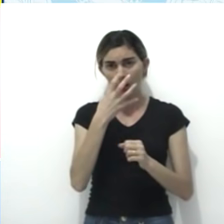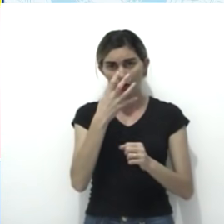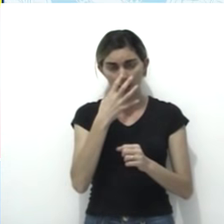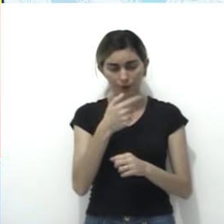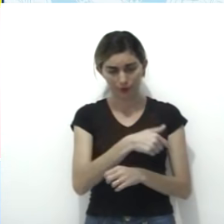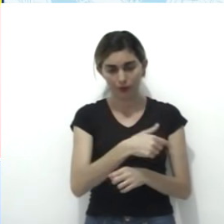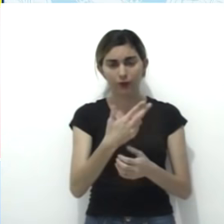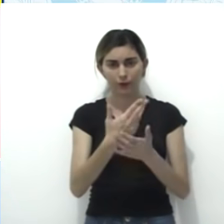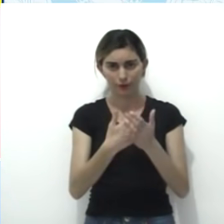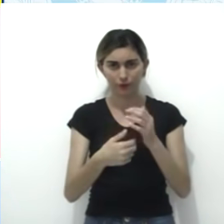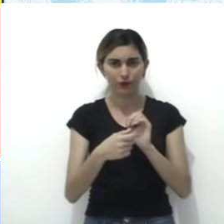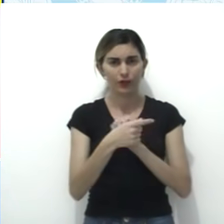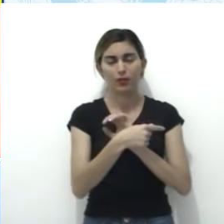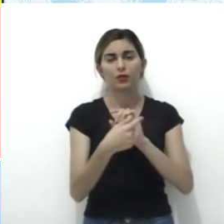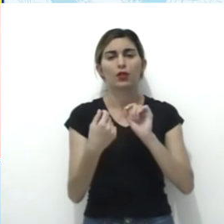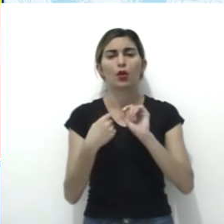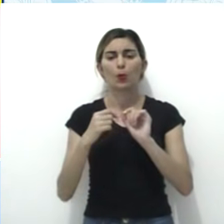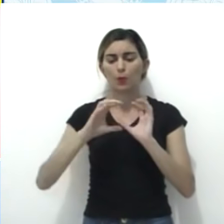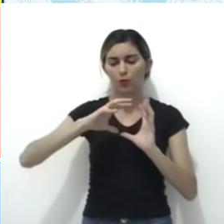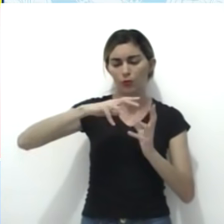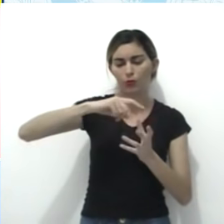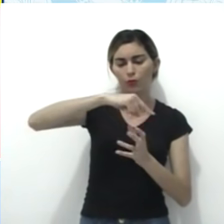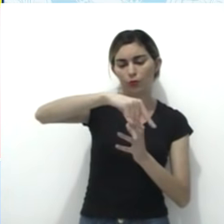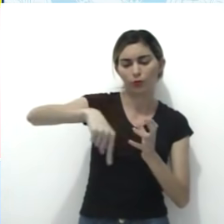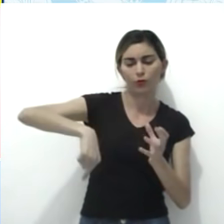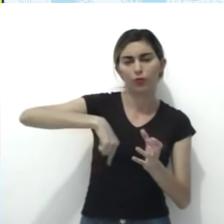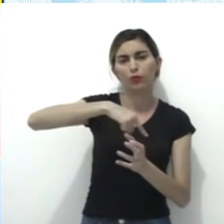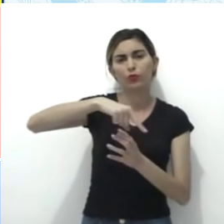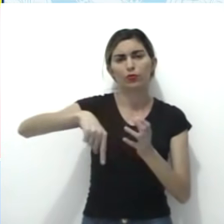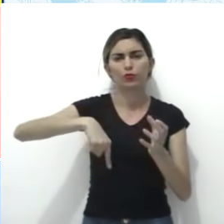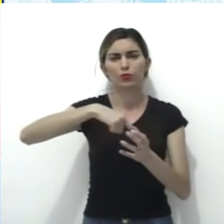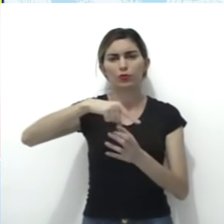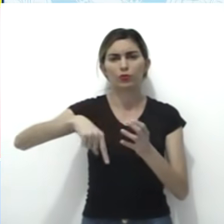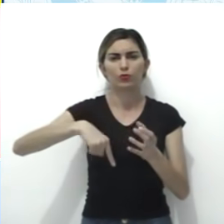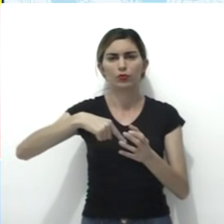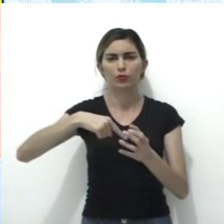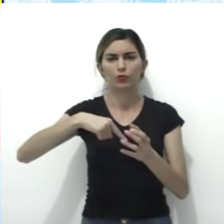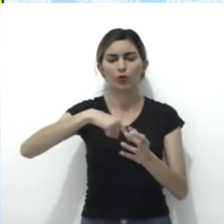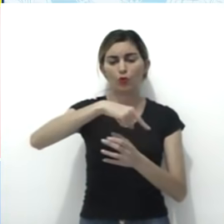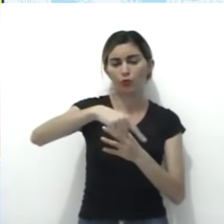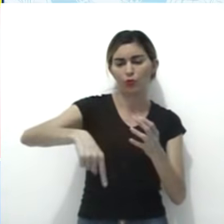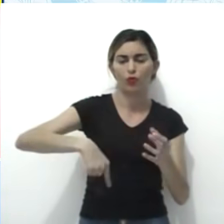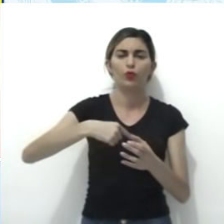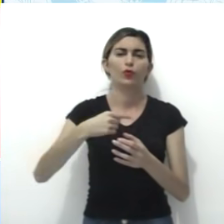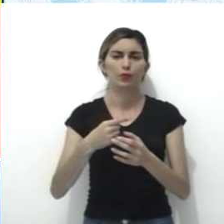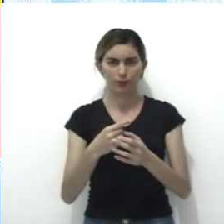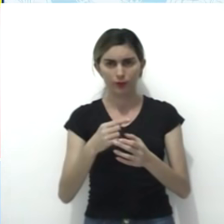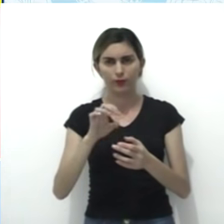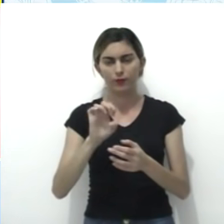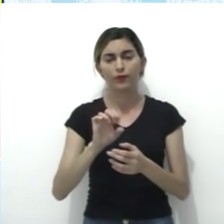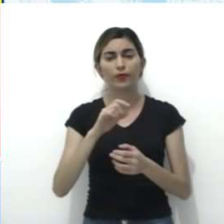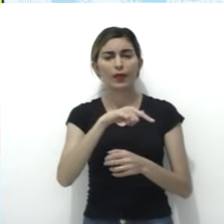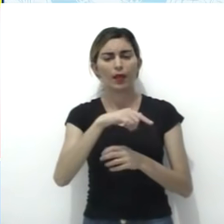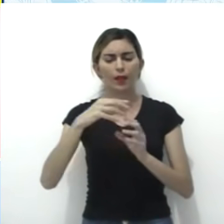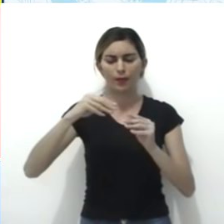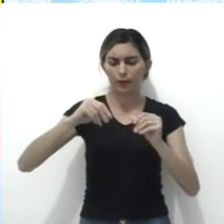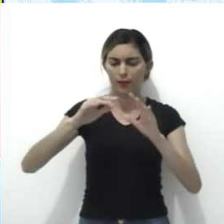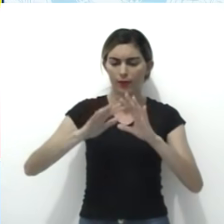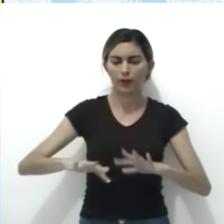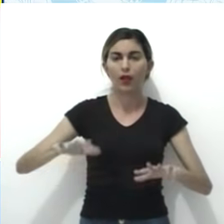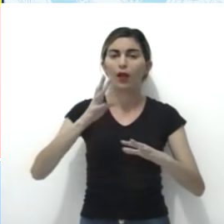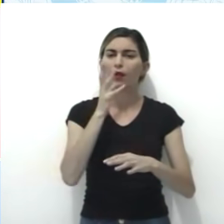podemos observar na imagem que é translação é o movimento da terra ao redor de uma volta elíptica